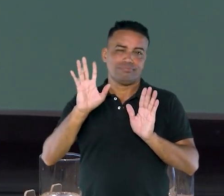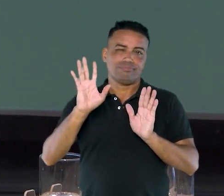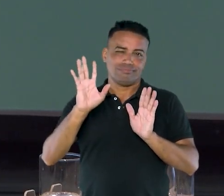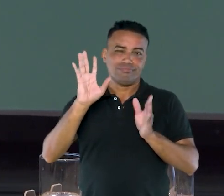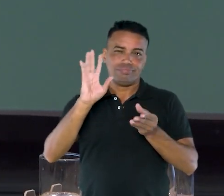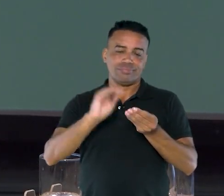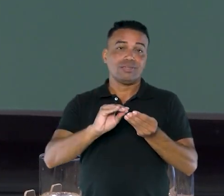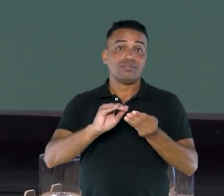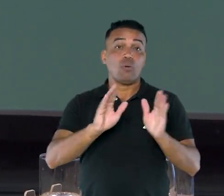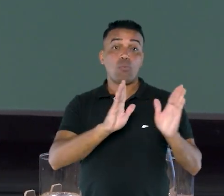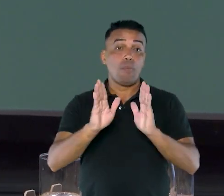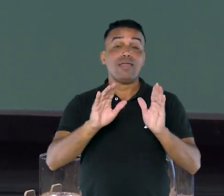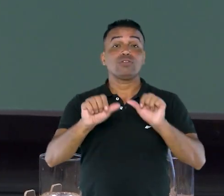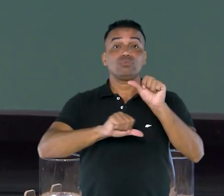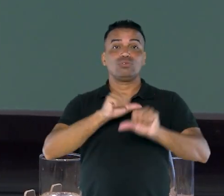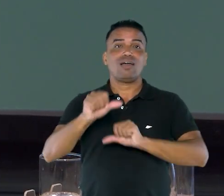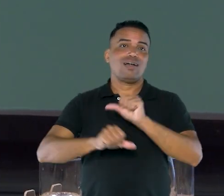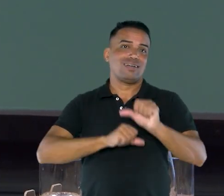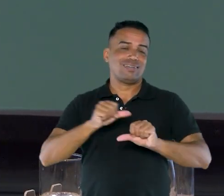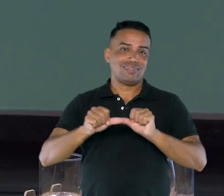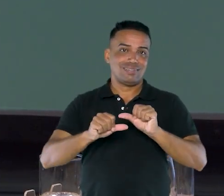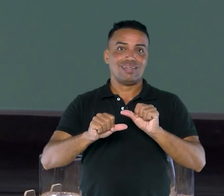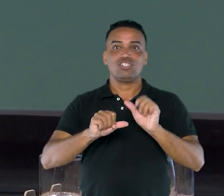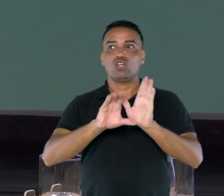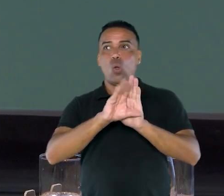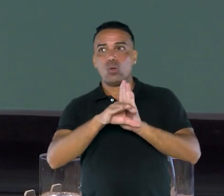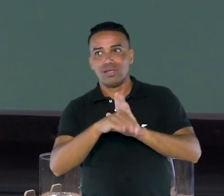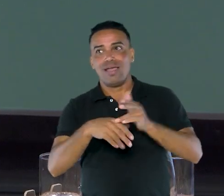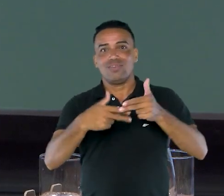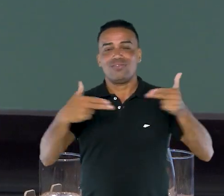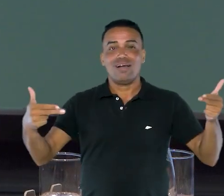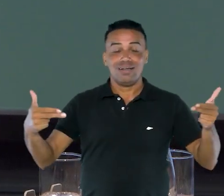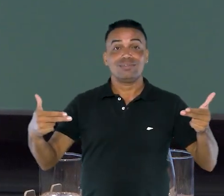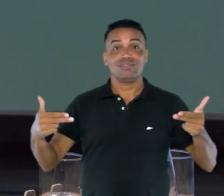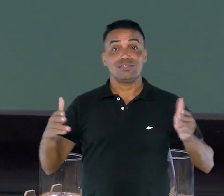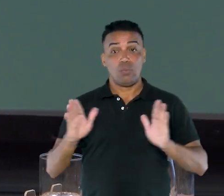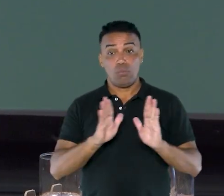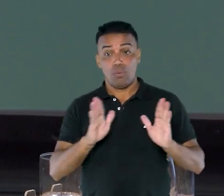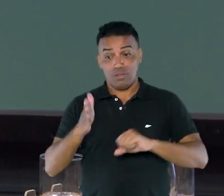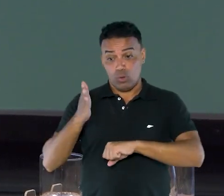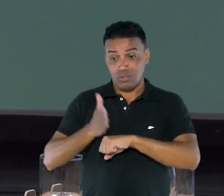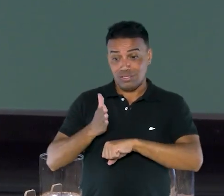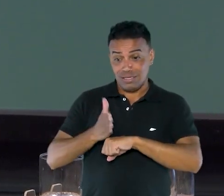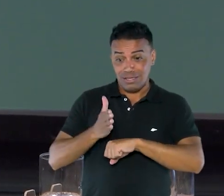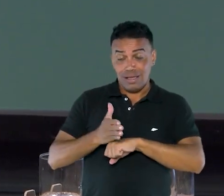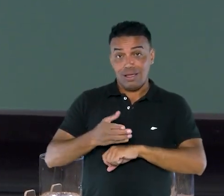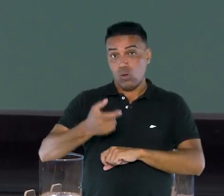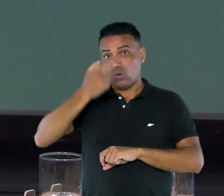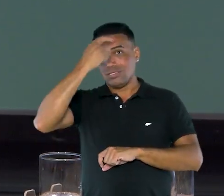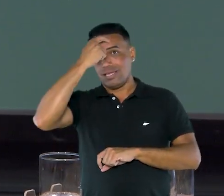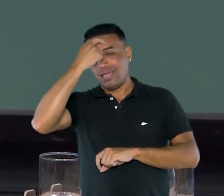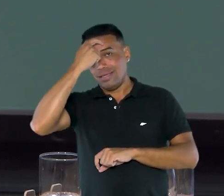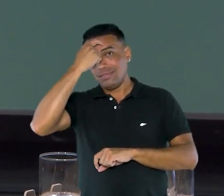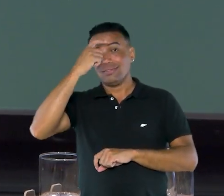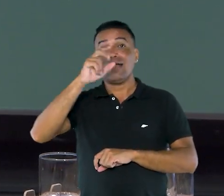juro. A gente está numa mudança de paradigma, né? Modernidade, consciência,